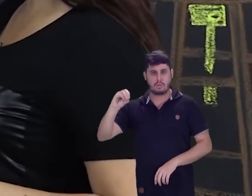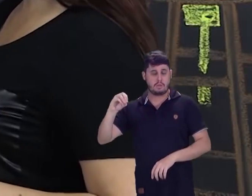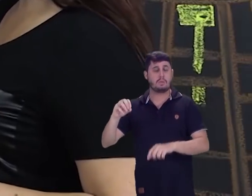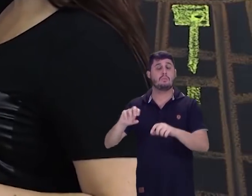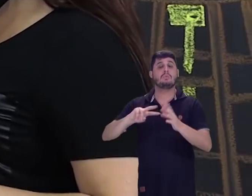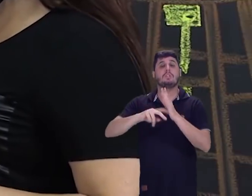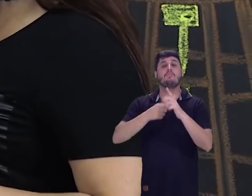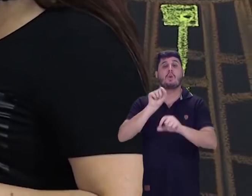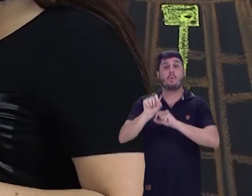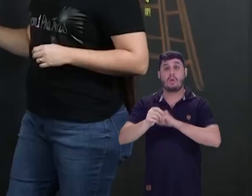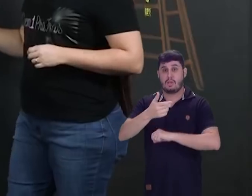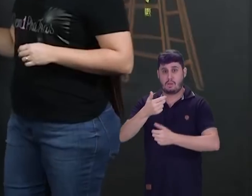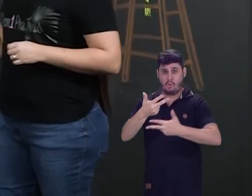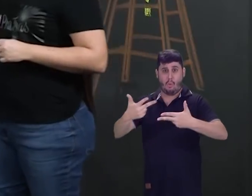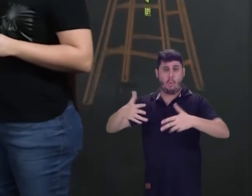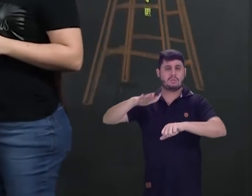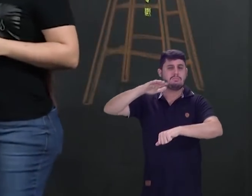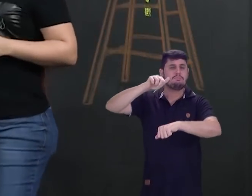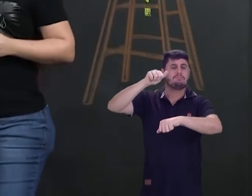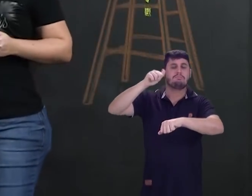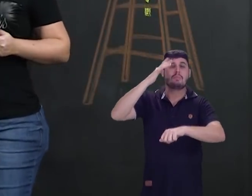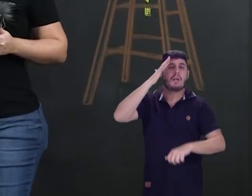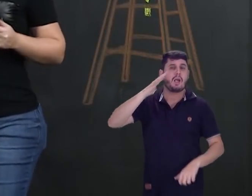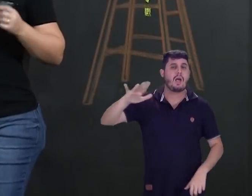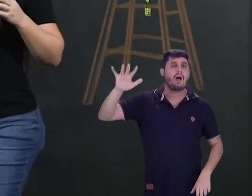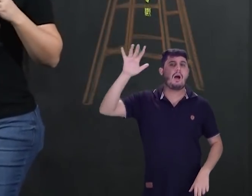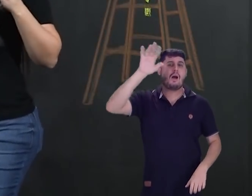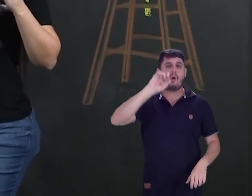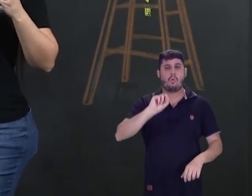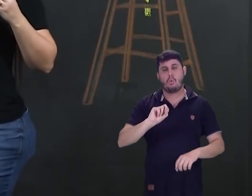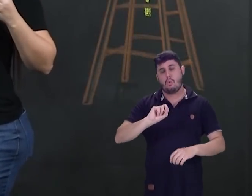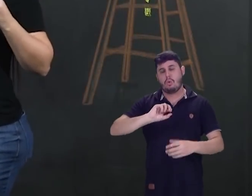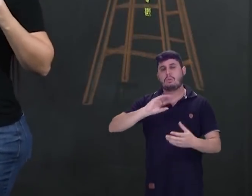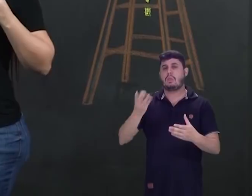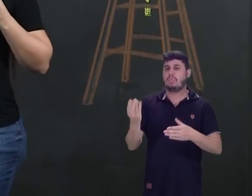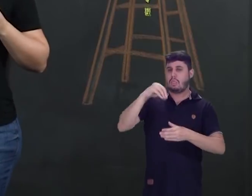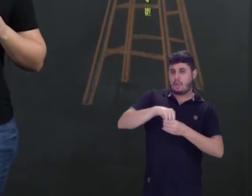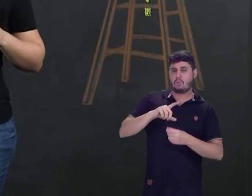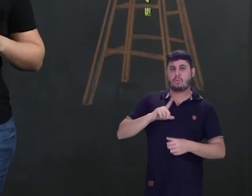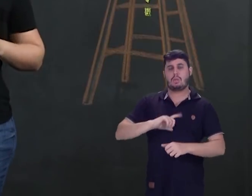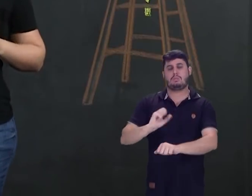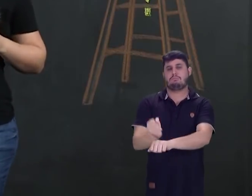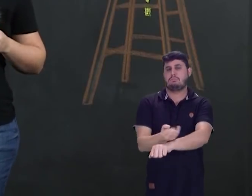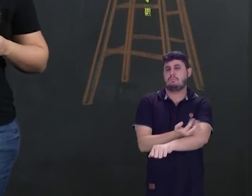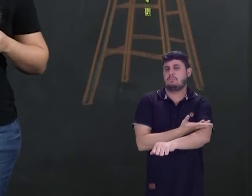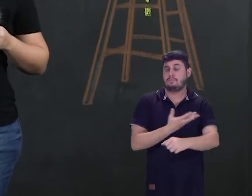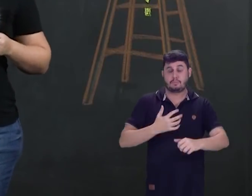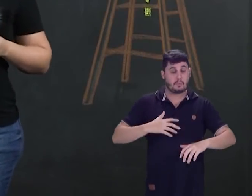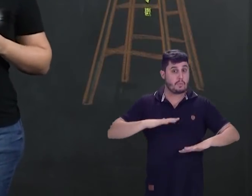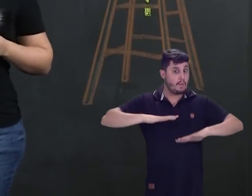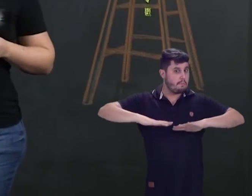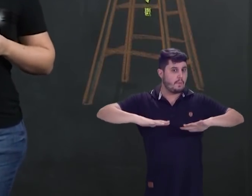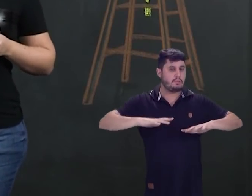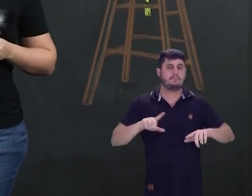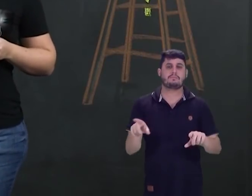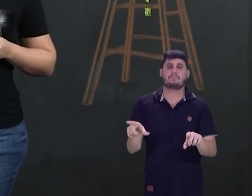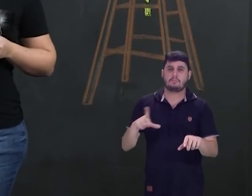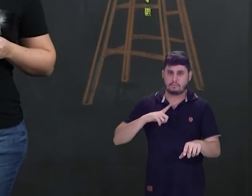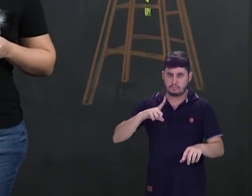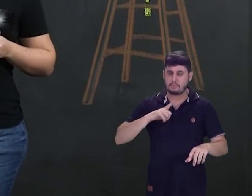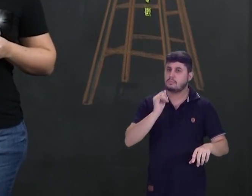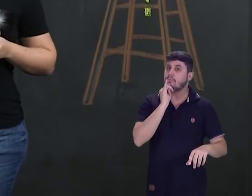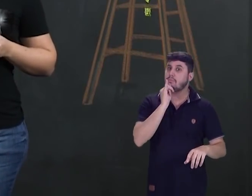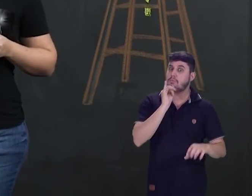a expressão de harmonia, equilíbrio e emoções. Então, é uma articulação muito forte entre elementos